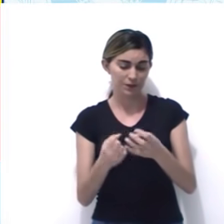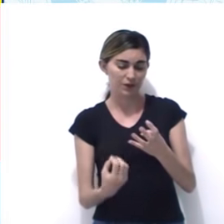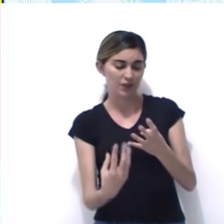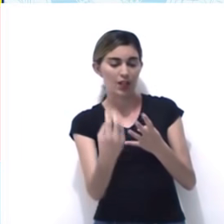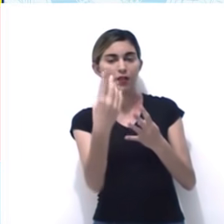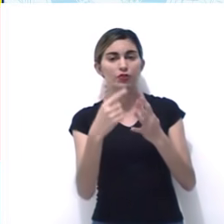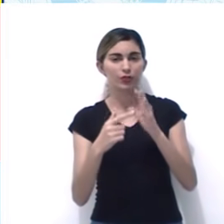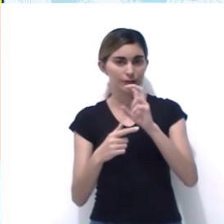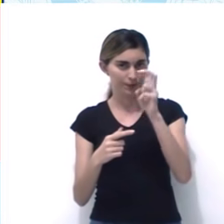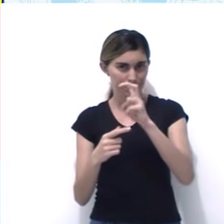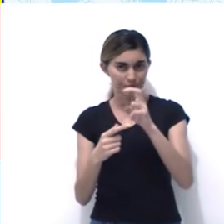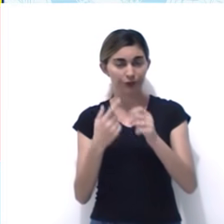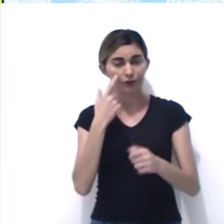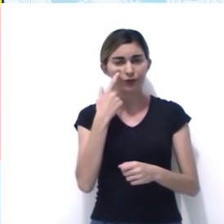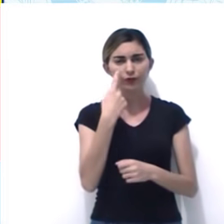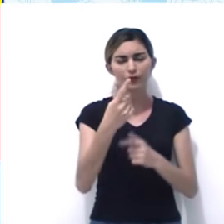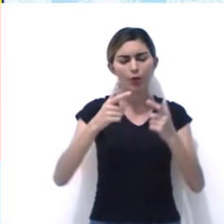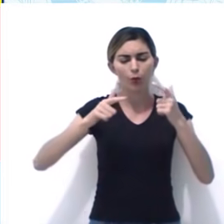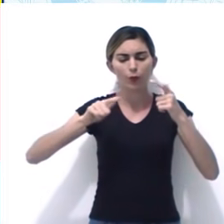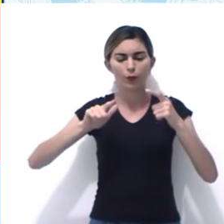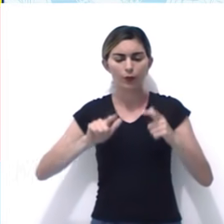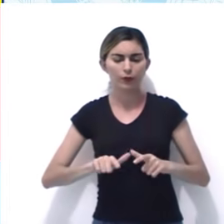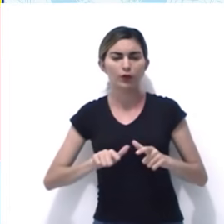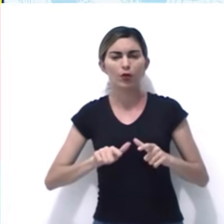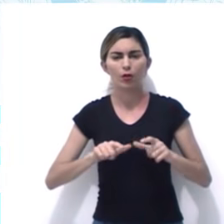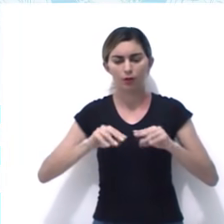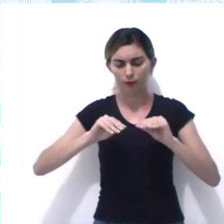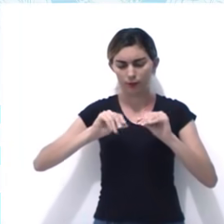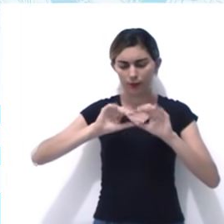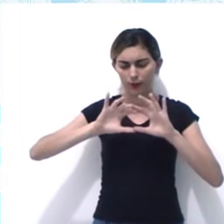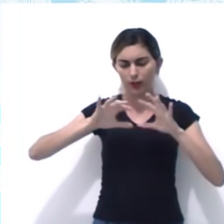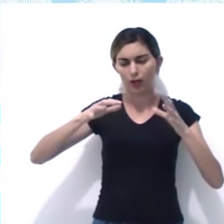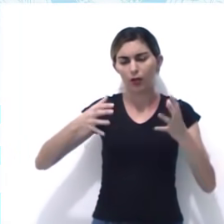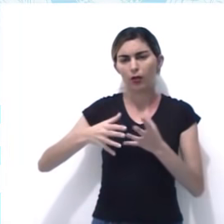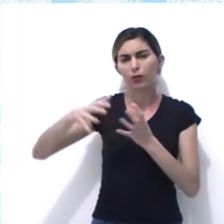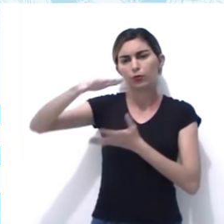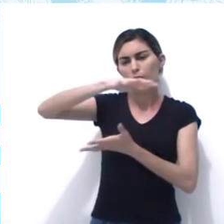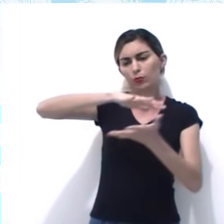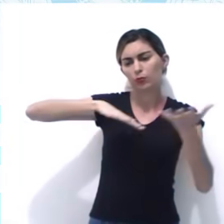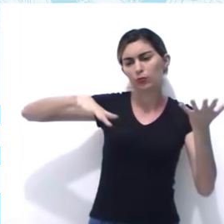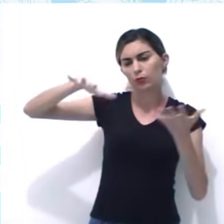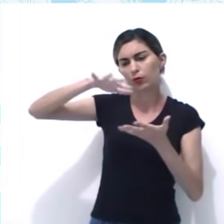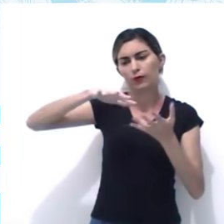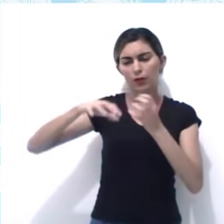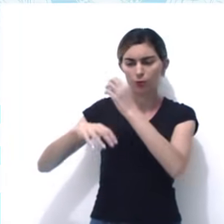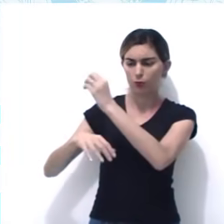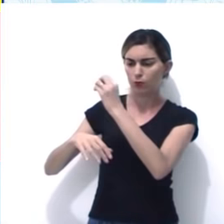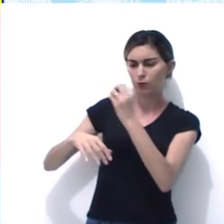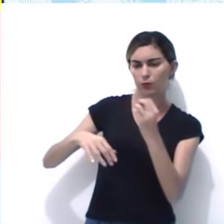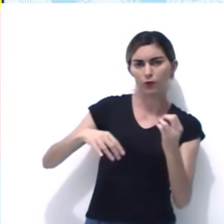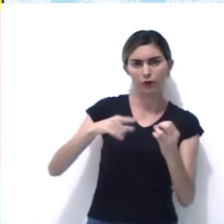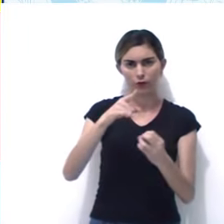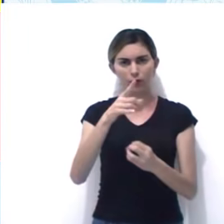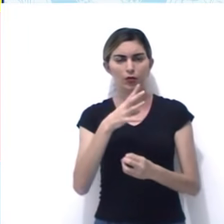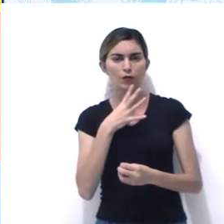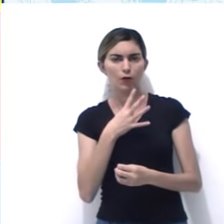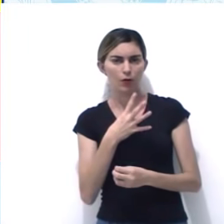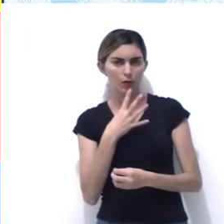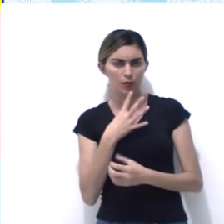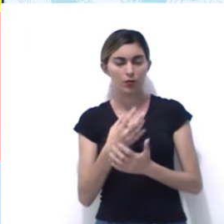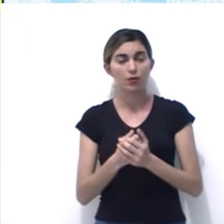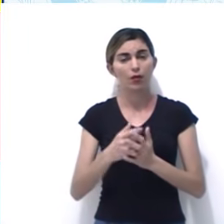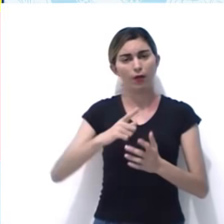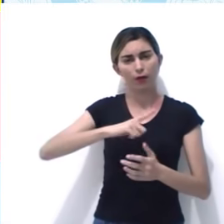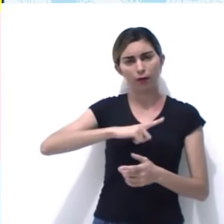ver qual a localização a terra no universo e aí será que você conhece nós